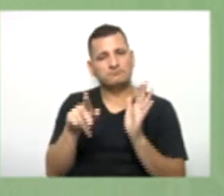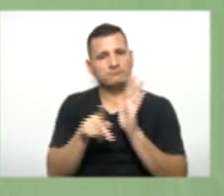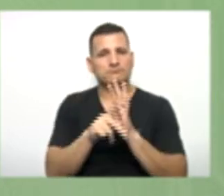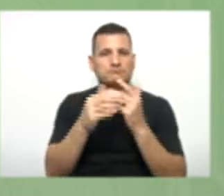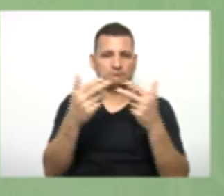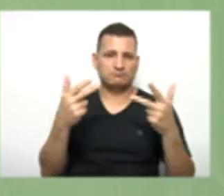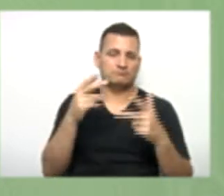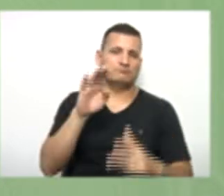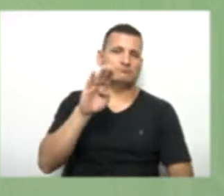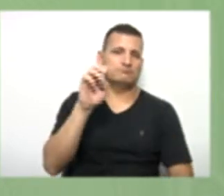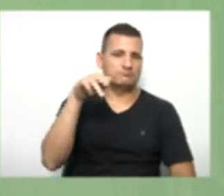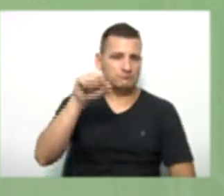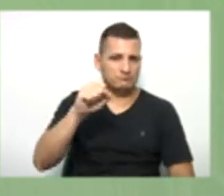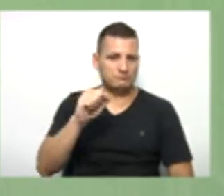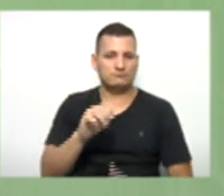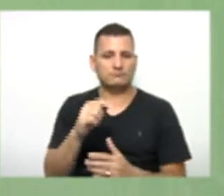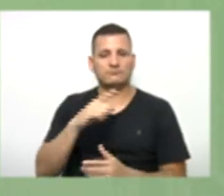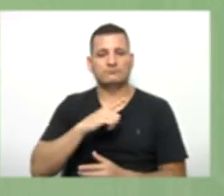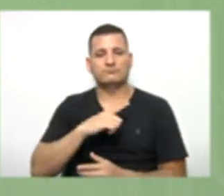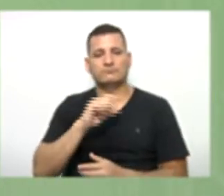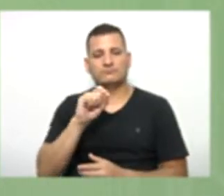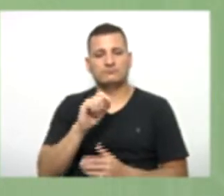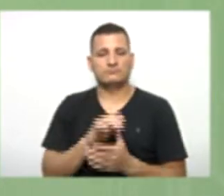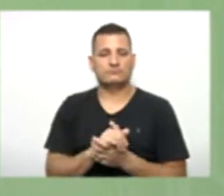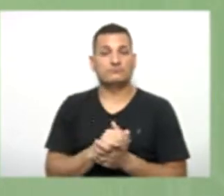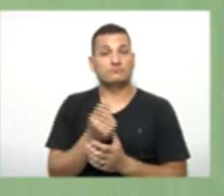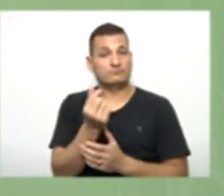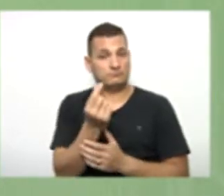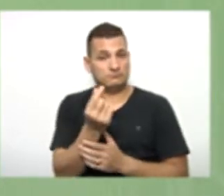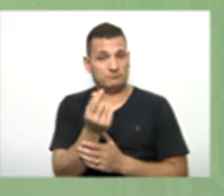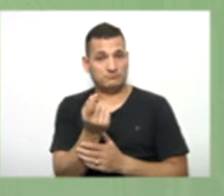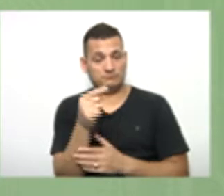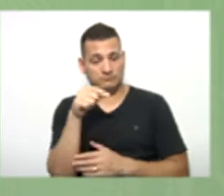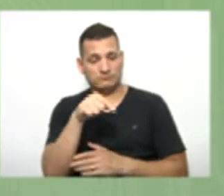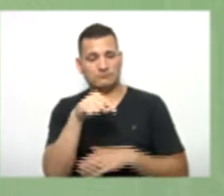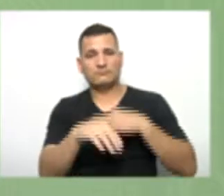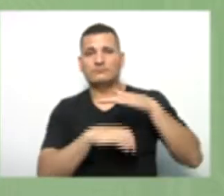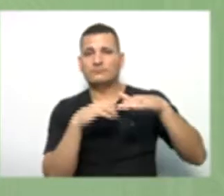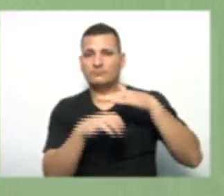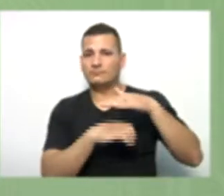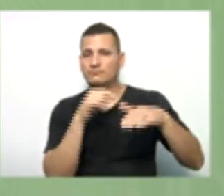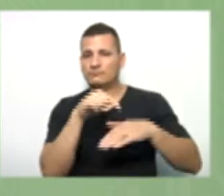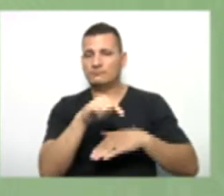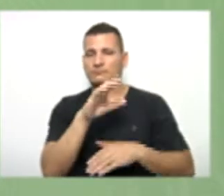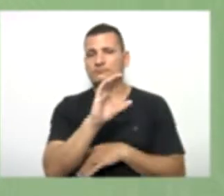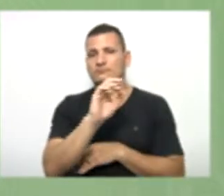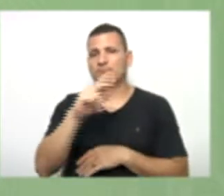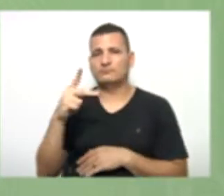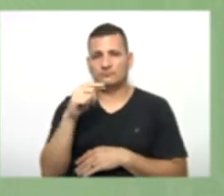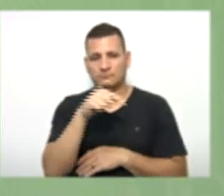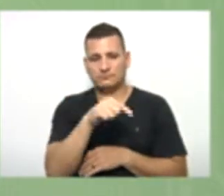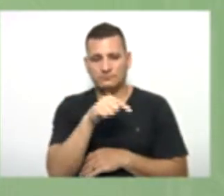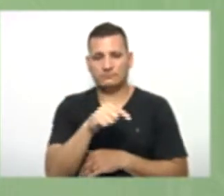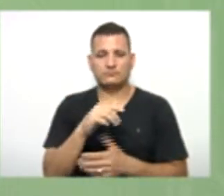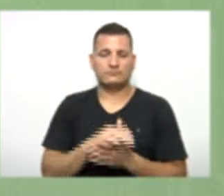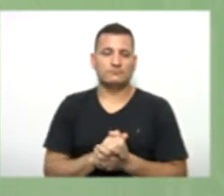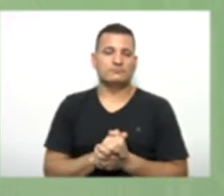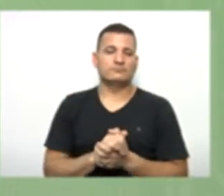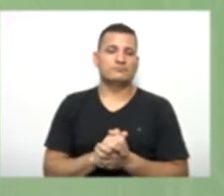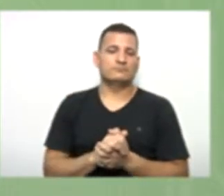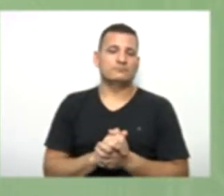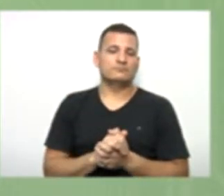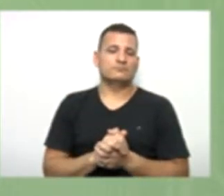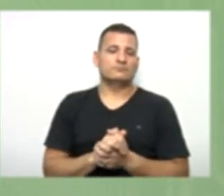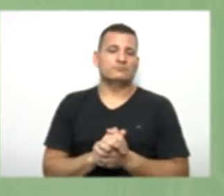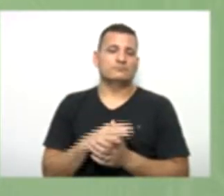a conta caixa, que é aquele dinheiro vivo que eu tenho lá na cooperativa. Bancos é o saldo